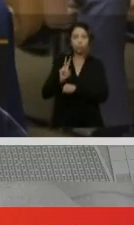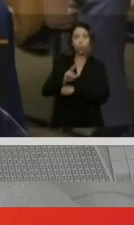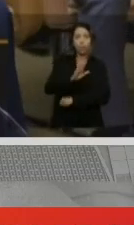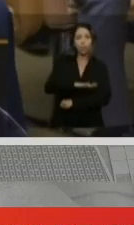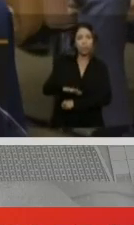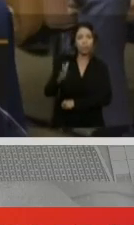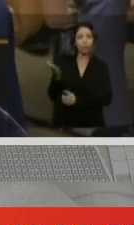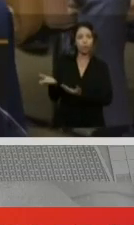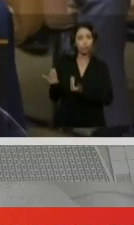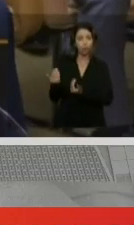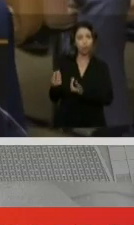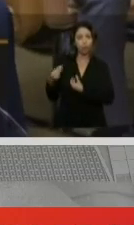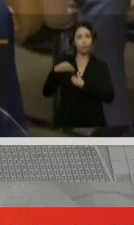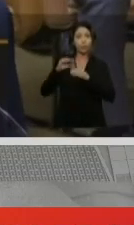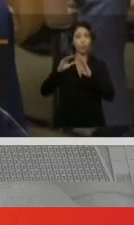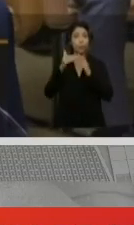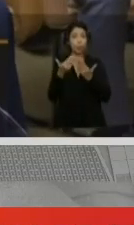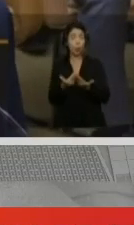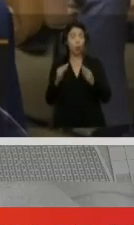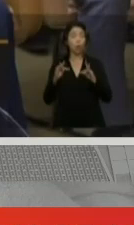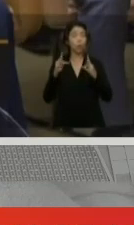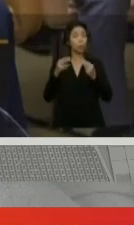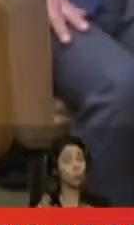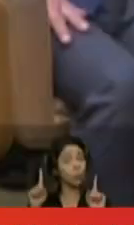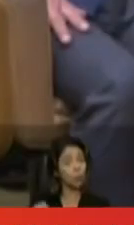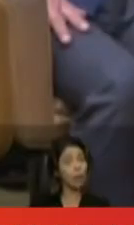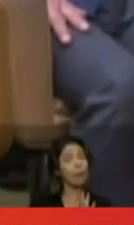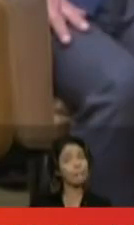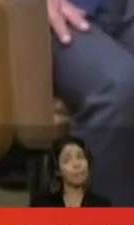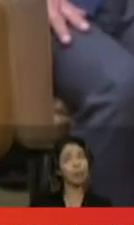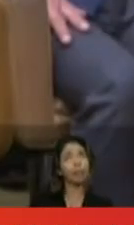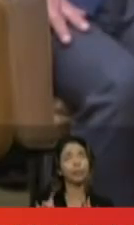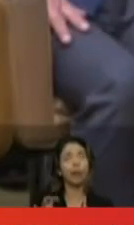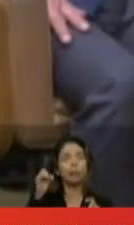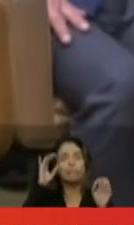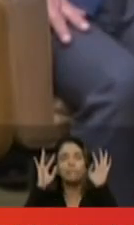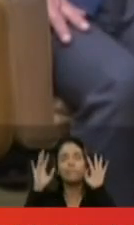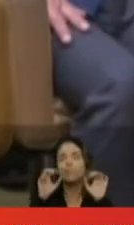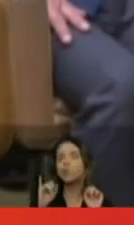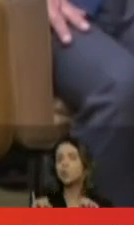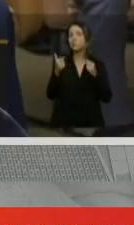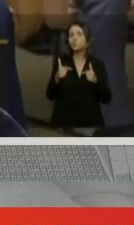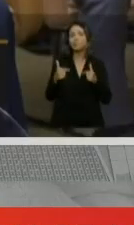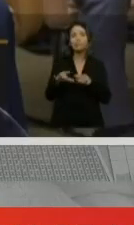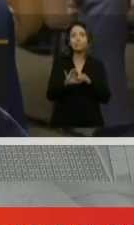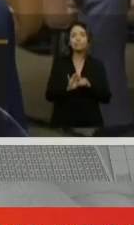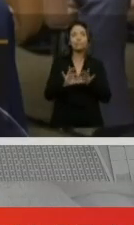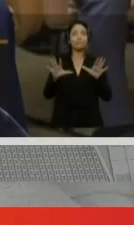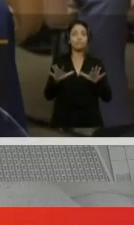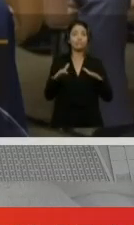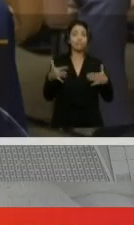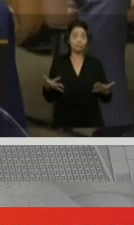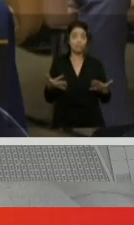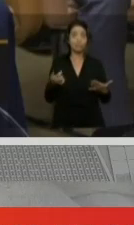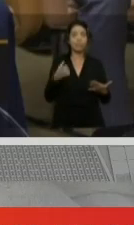A beleza da democracia... Será que a gente pode? É. Sempre. Deixa eu só passar aqui para quem nos acompanha pelo rádio. São 11